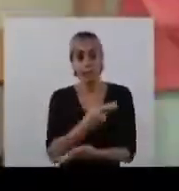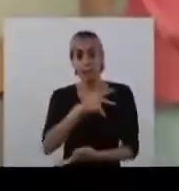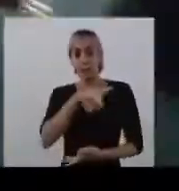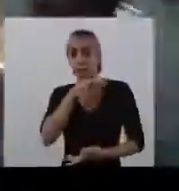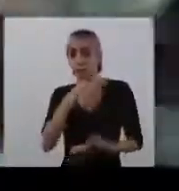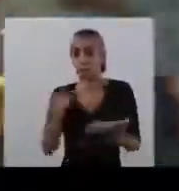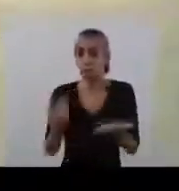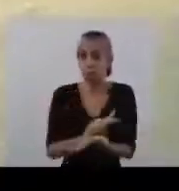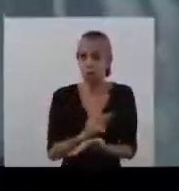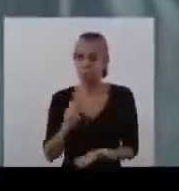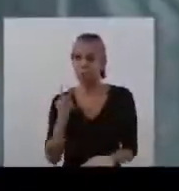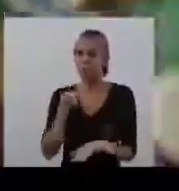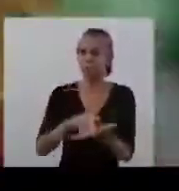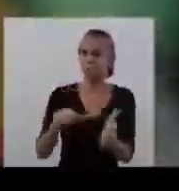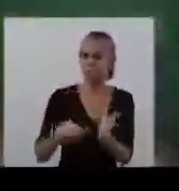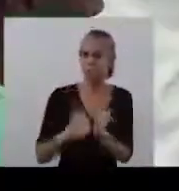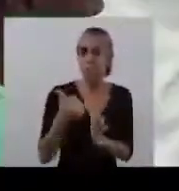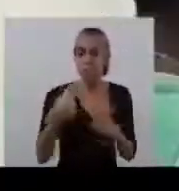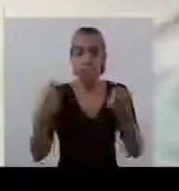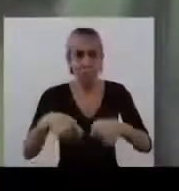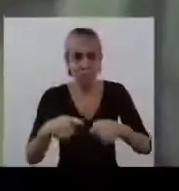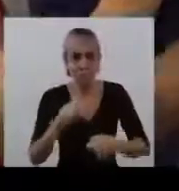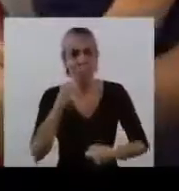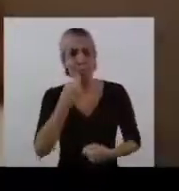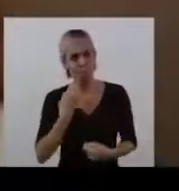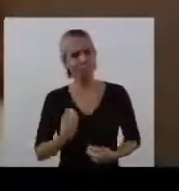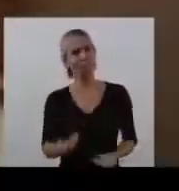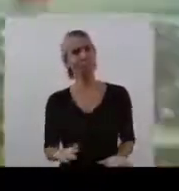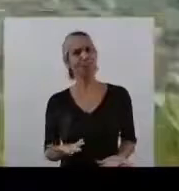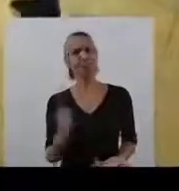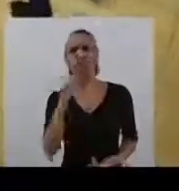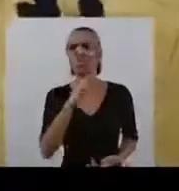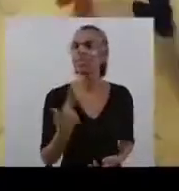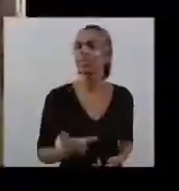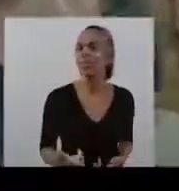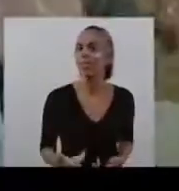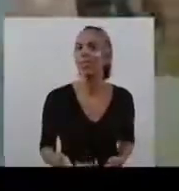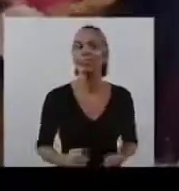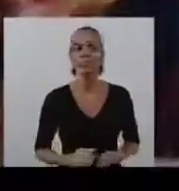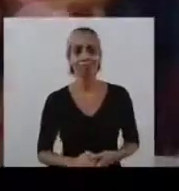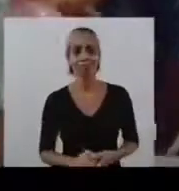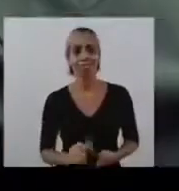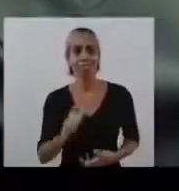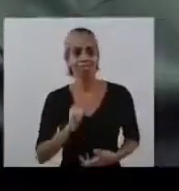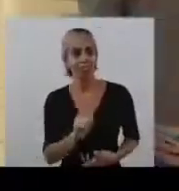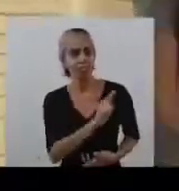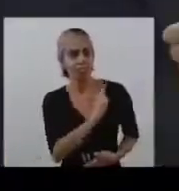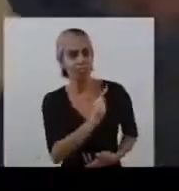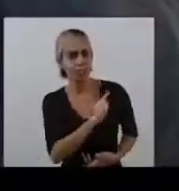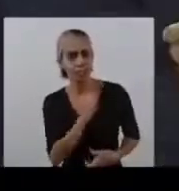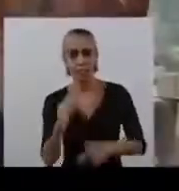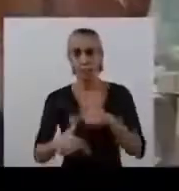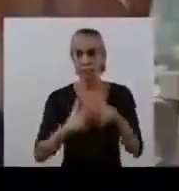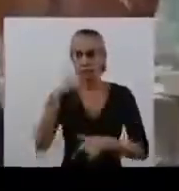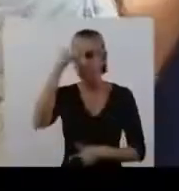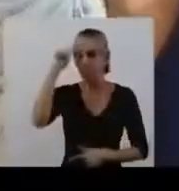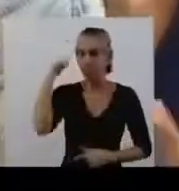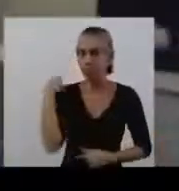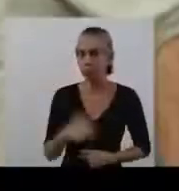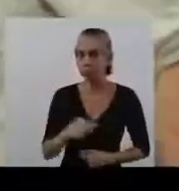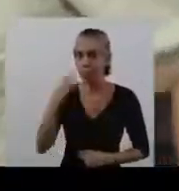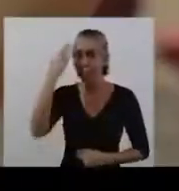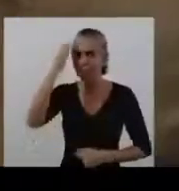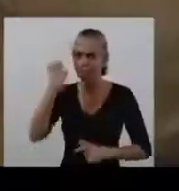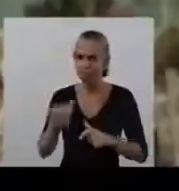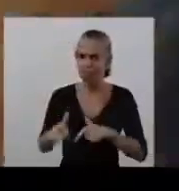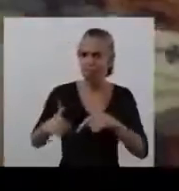dá ruim, ele é o primeiro a chegar. Precisou? O Paes tá on, meu amigo. Não tem caô. Tem gestão e muito trabalho.